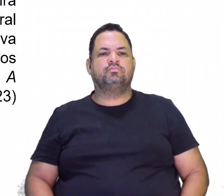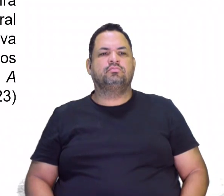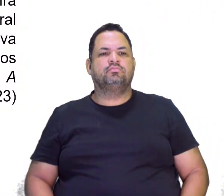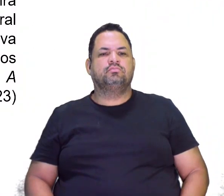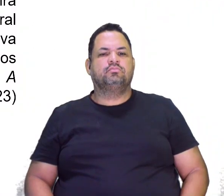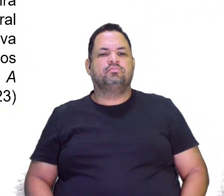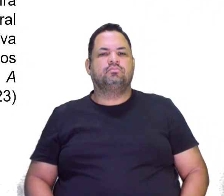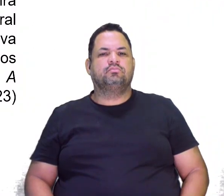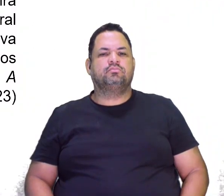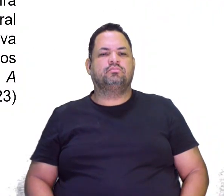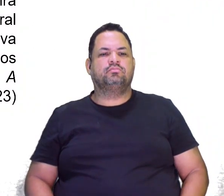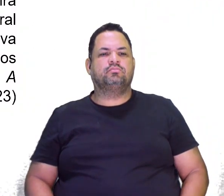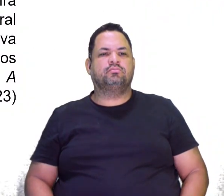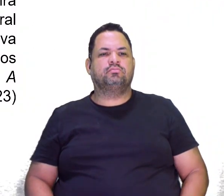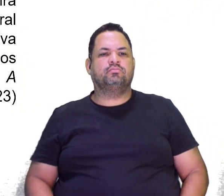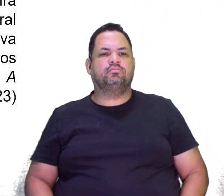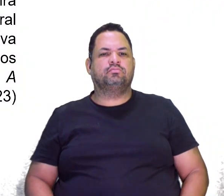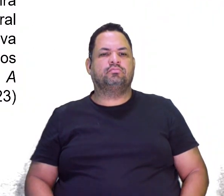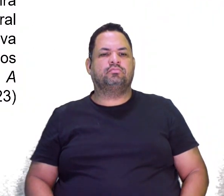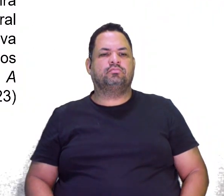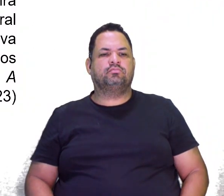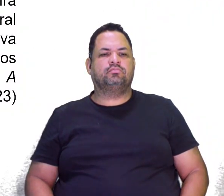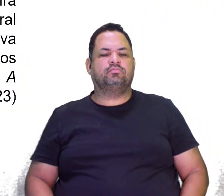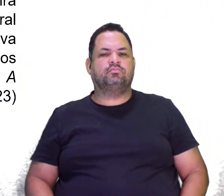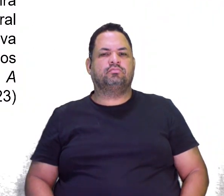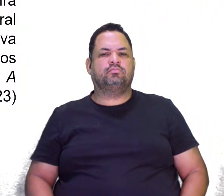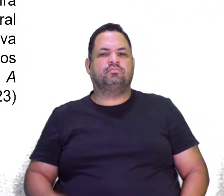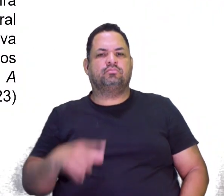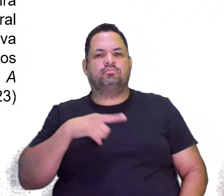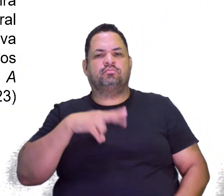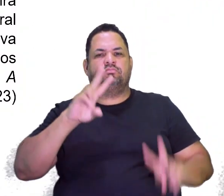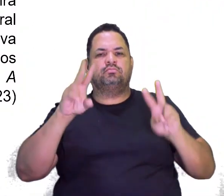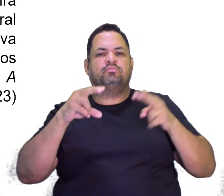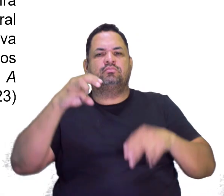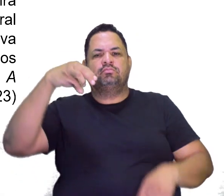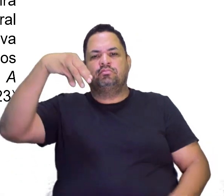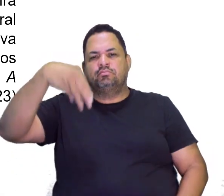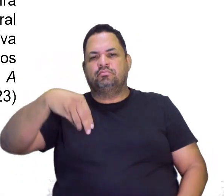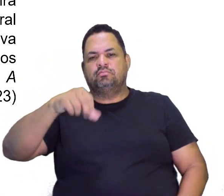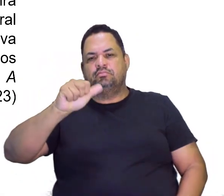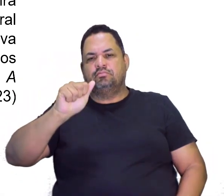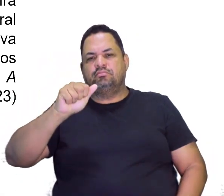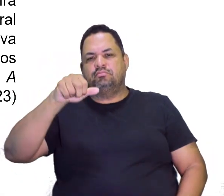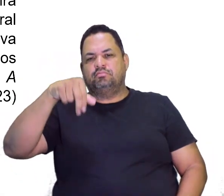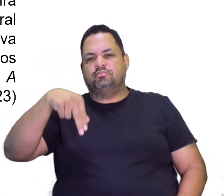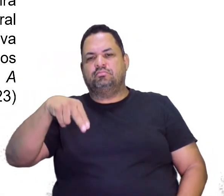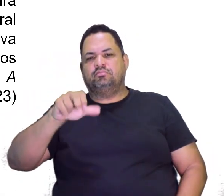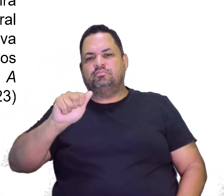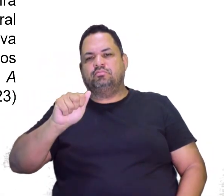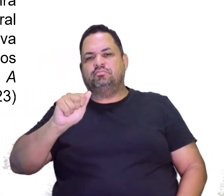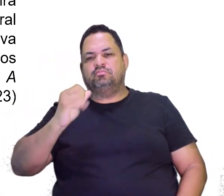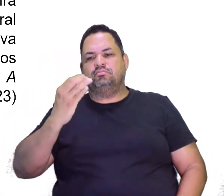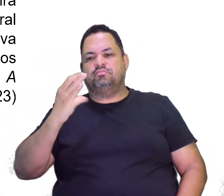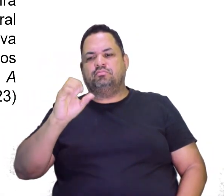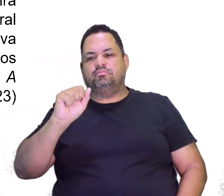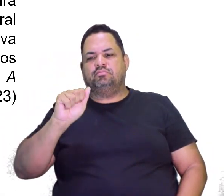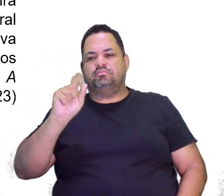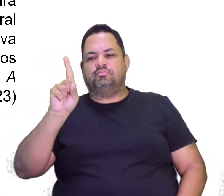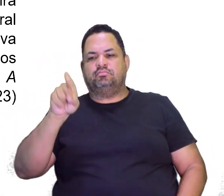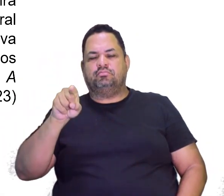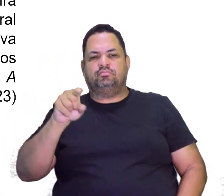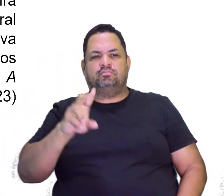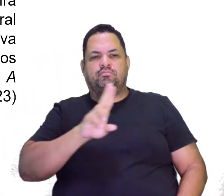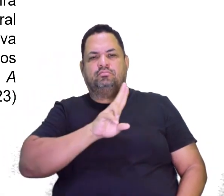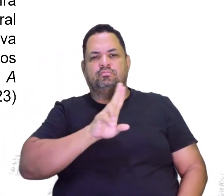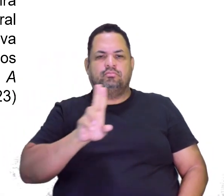aqui nós temos esse belíssimo quadro intitulado Manacá Então esse título